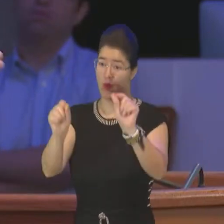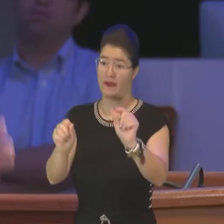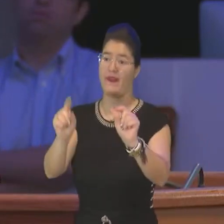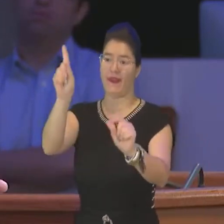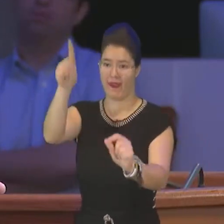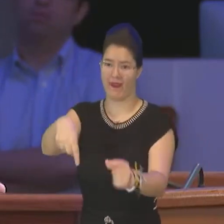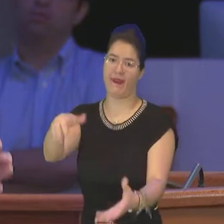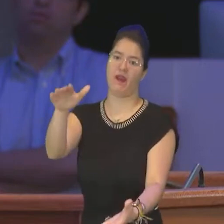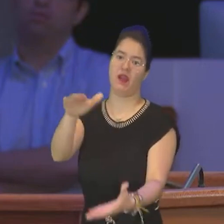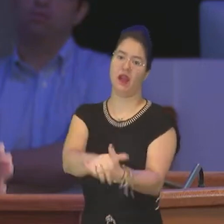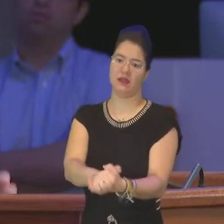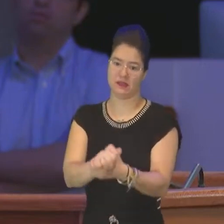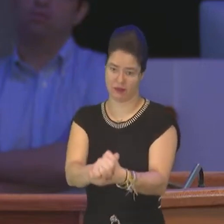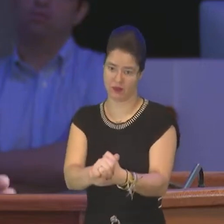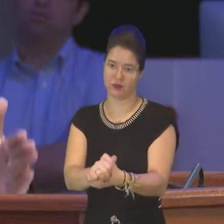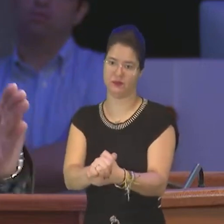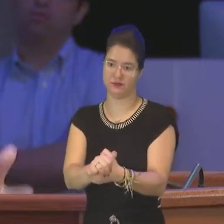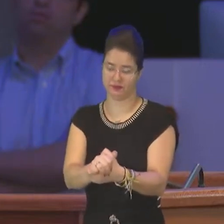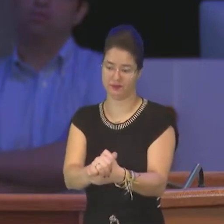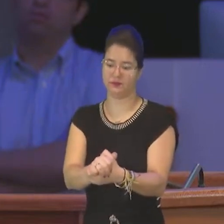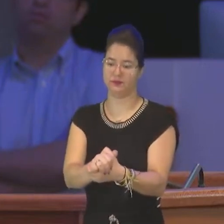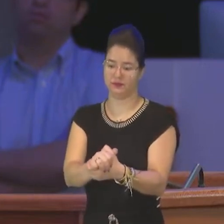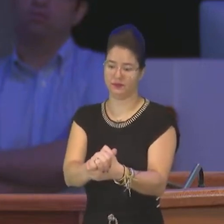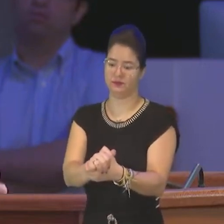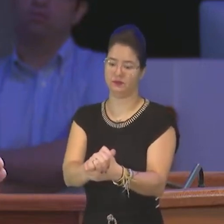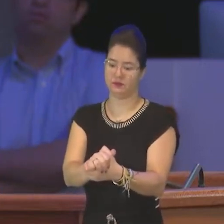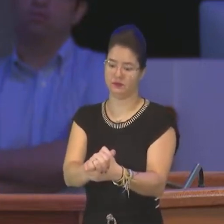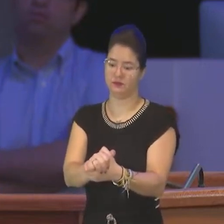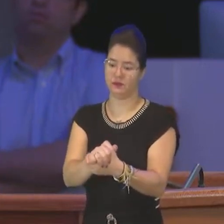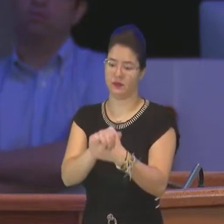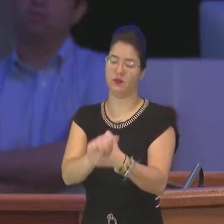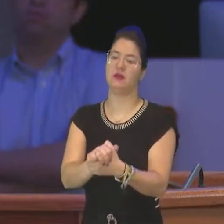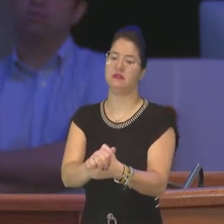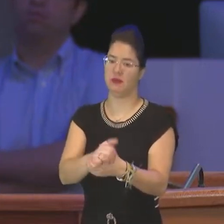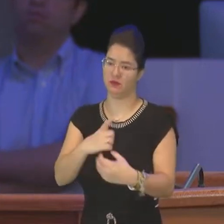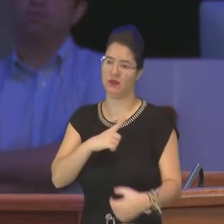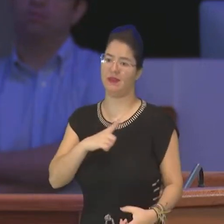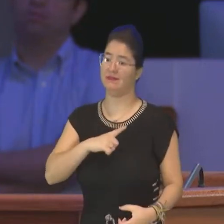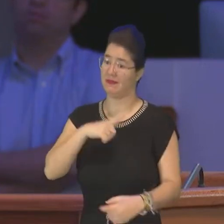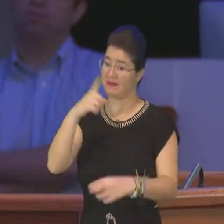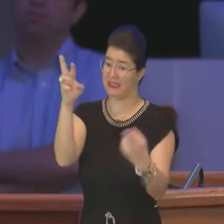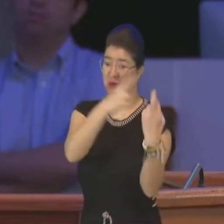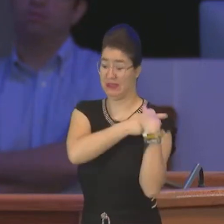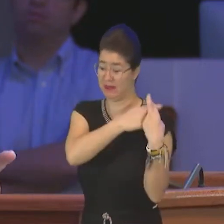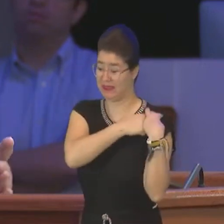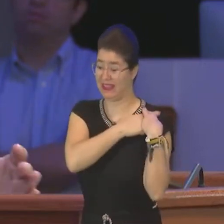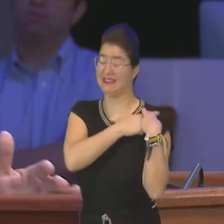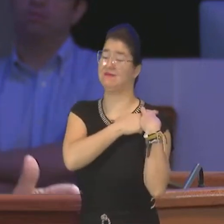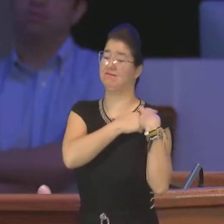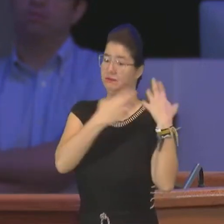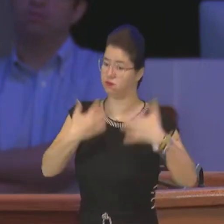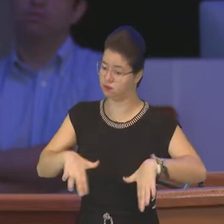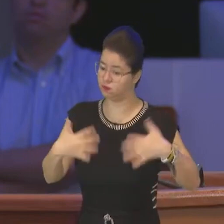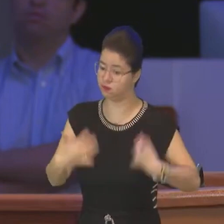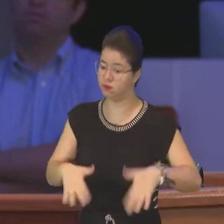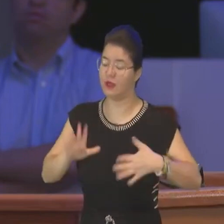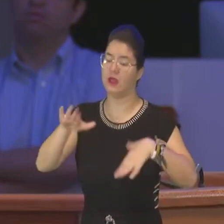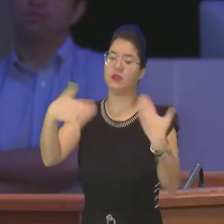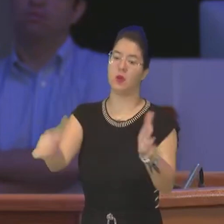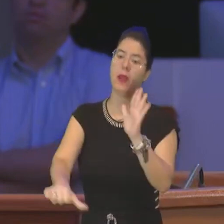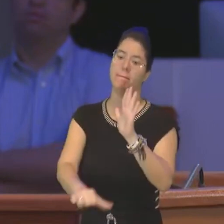e precisas como aquela que o casamento provoca. E é por isso que a primeira